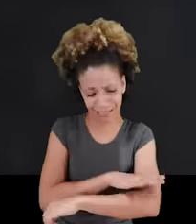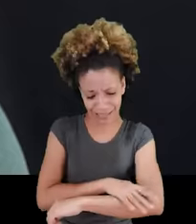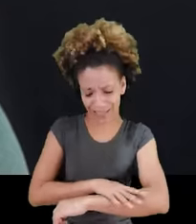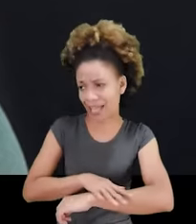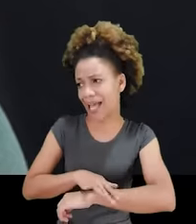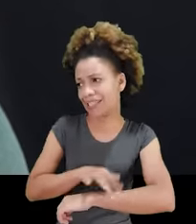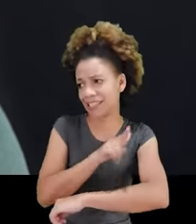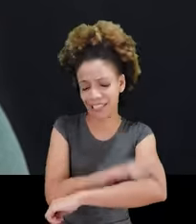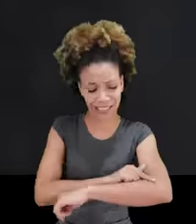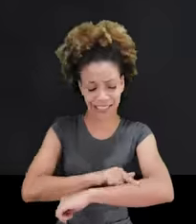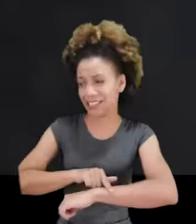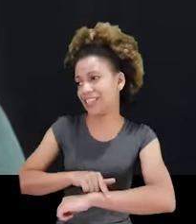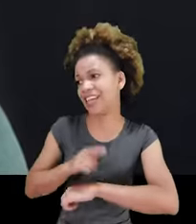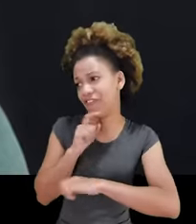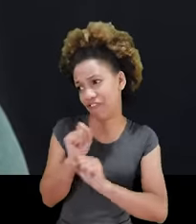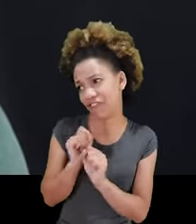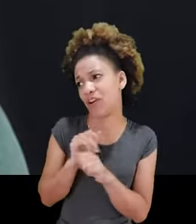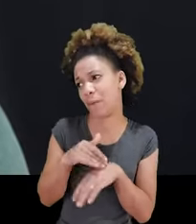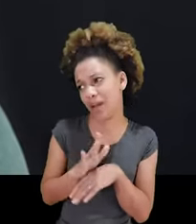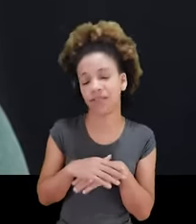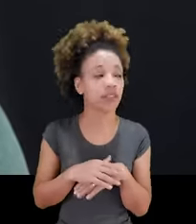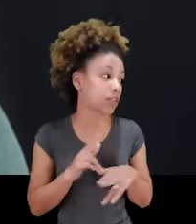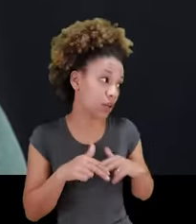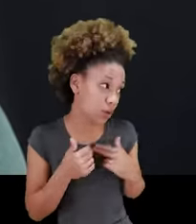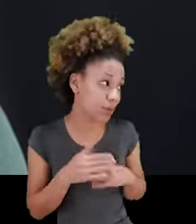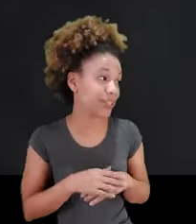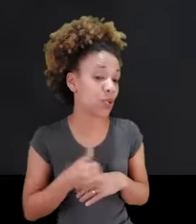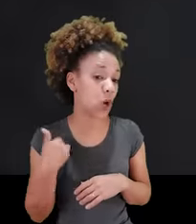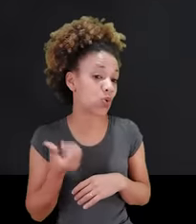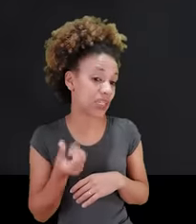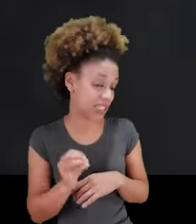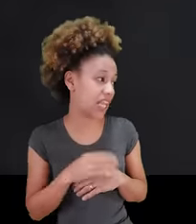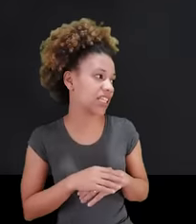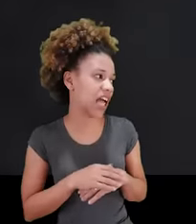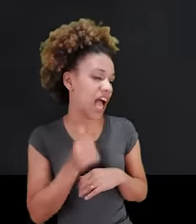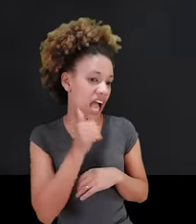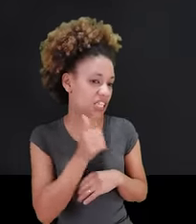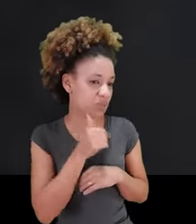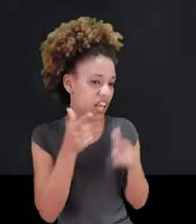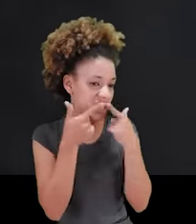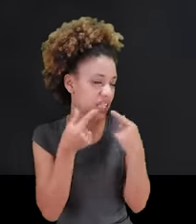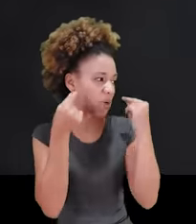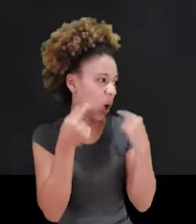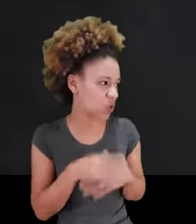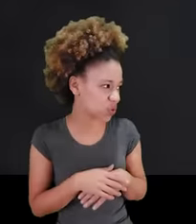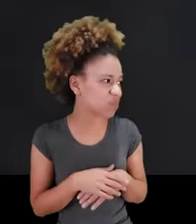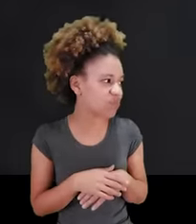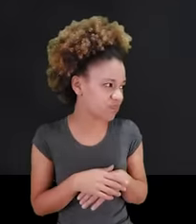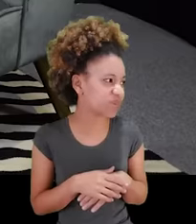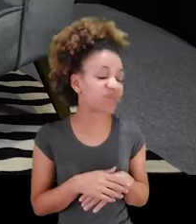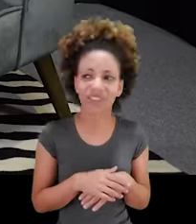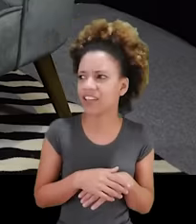protetora. Sim. Não é? E por isso que com 60 anos as mulheres têm vigor. Justamente. Porque a saúde em primeiro lugar. Saúde